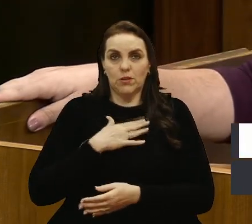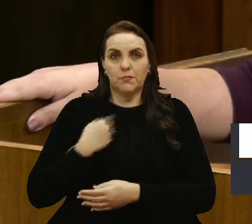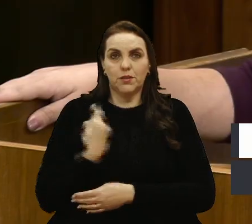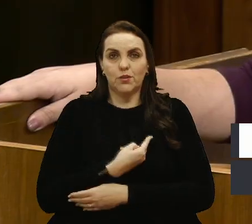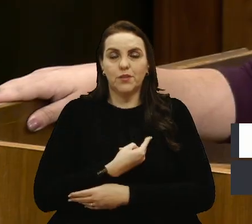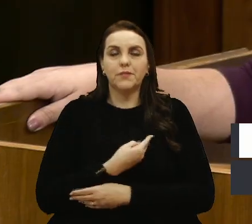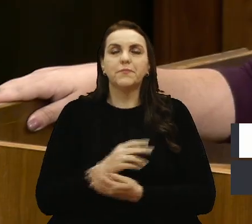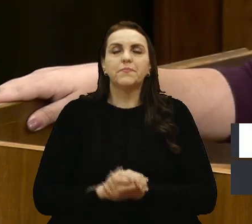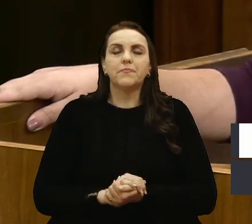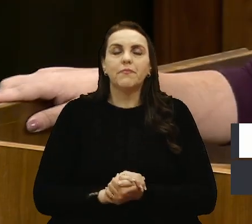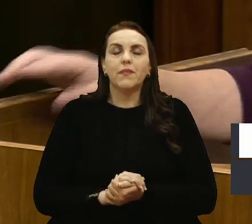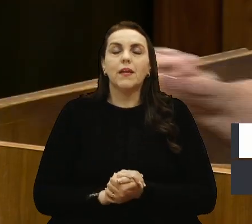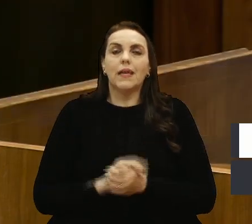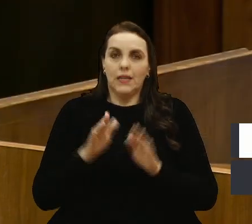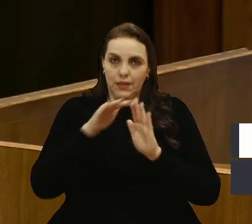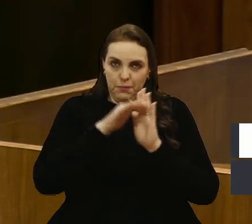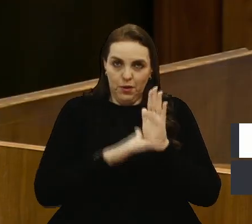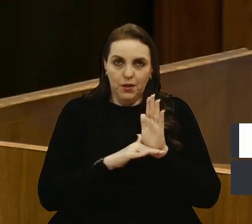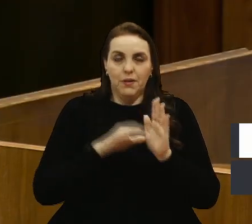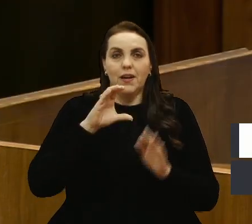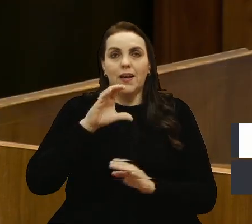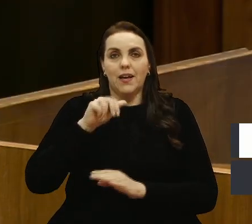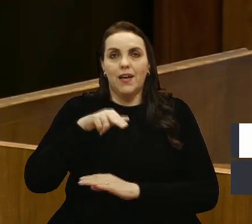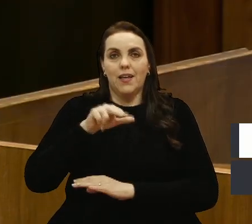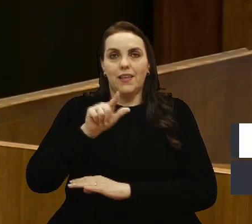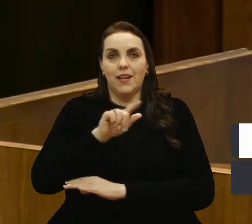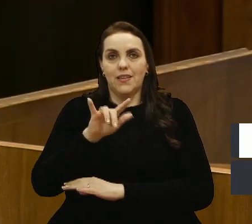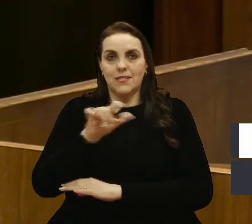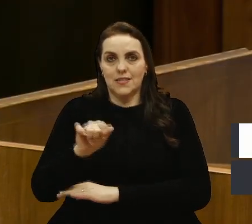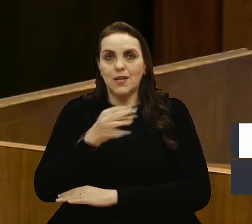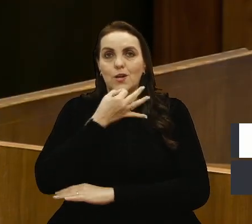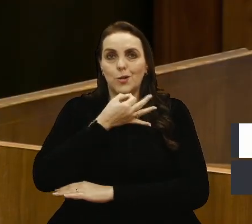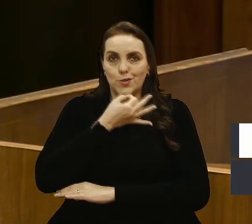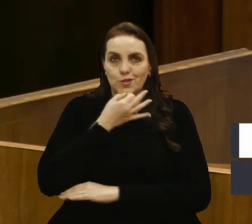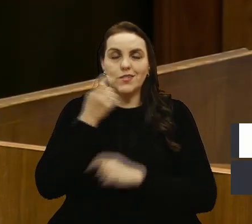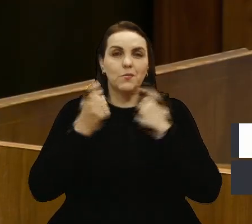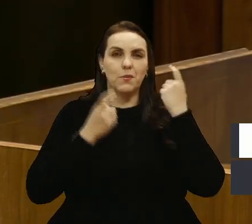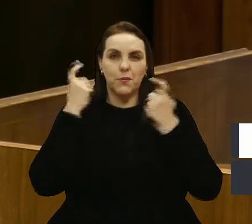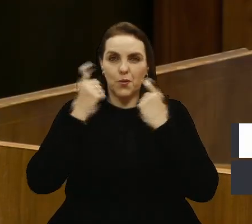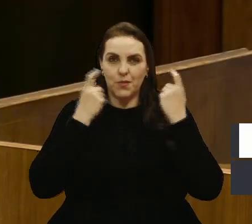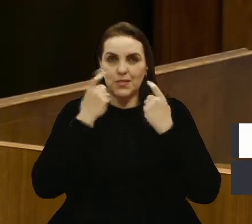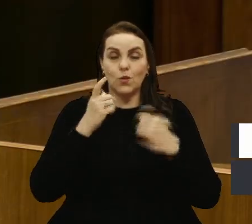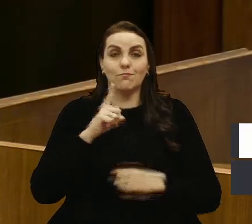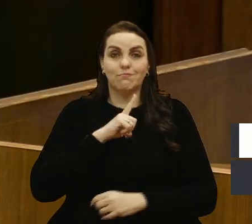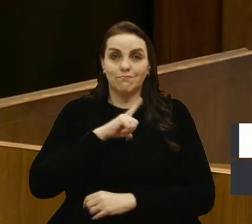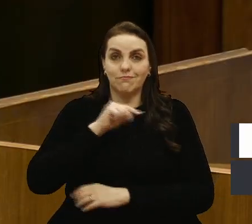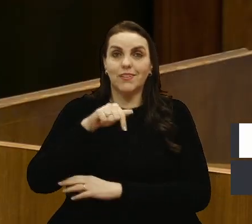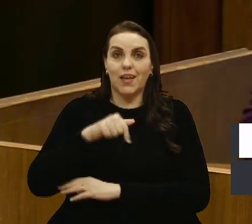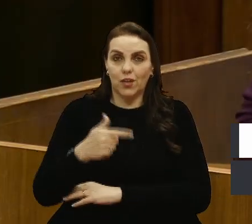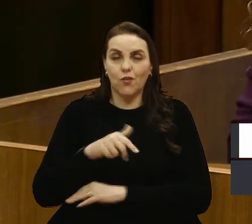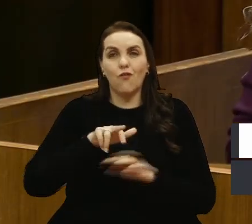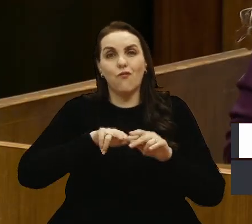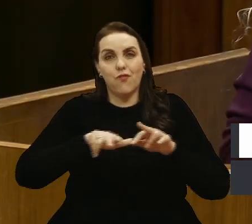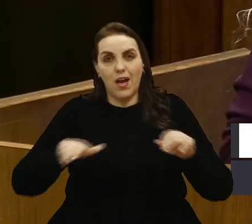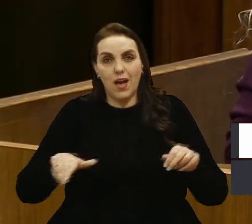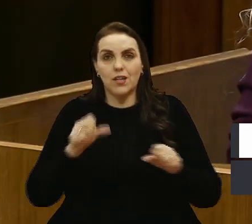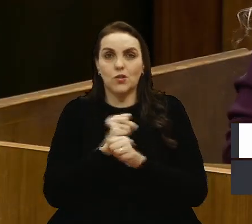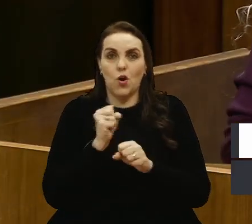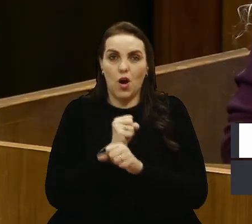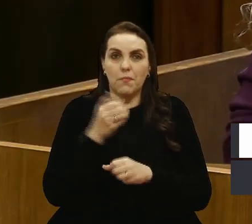Canaliza Caxias, né, é uma preocupação que eu tenho, porque diversas das obras que estão